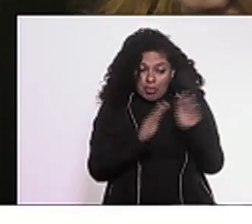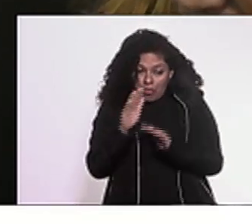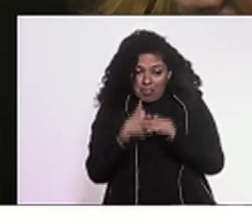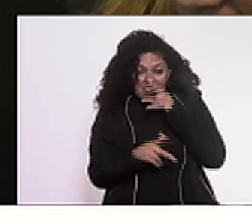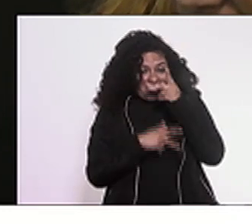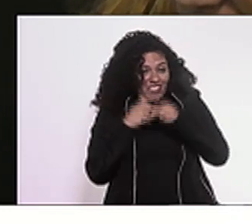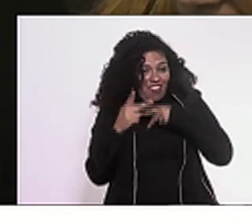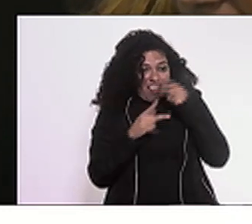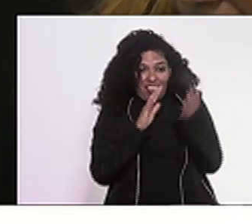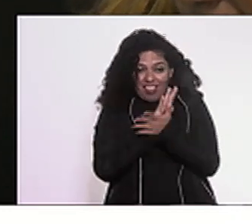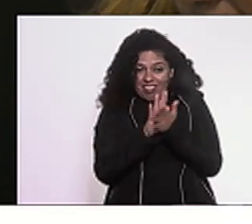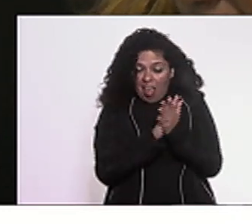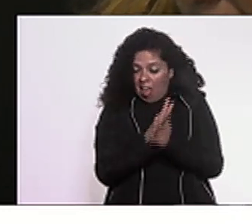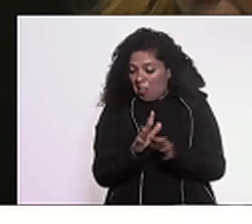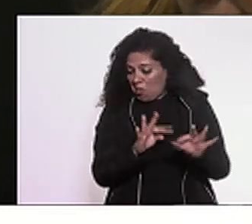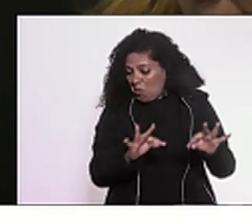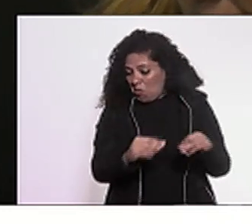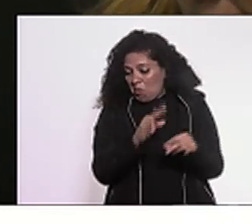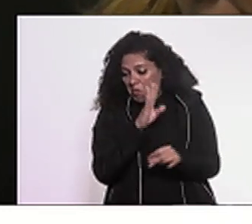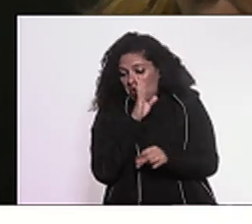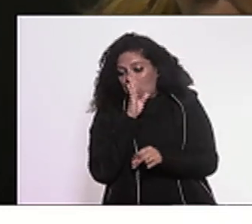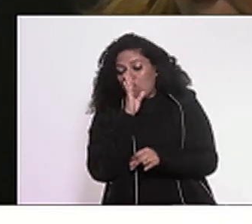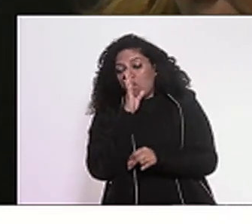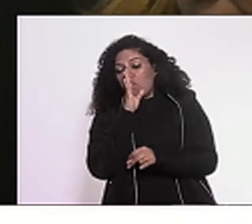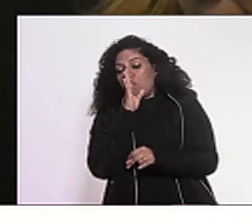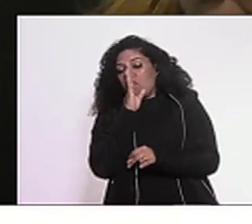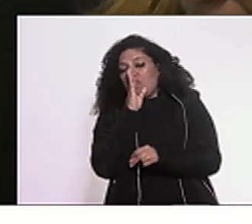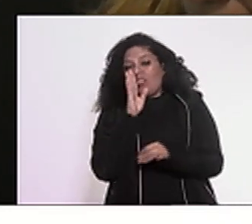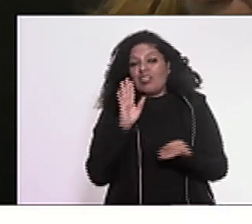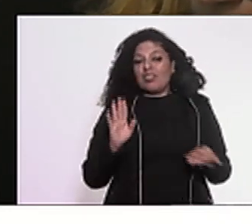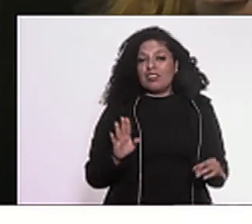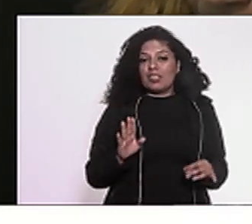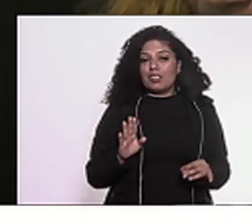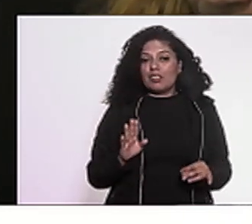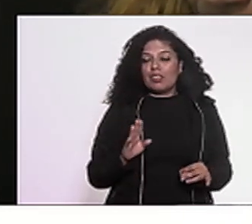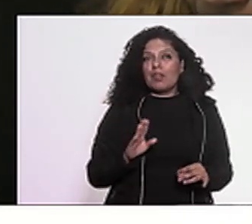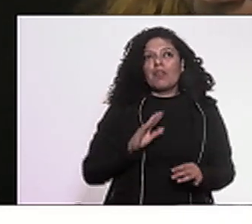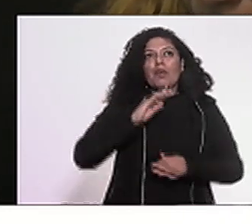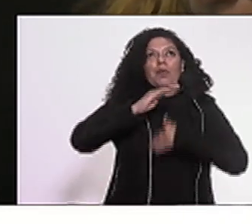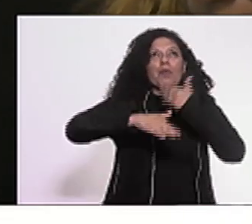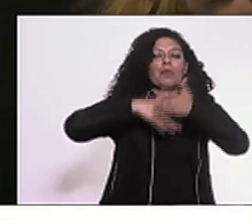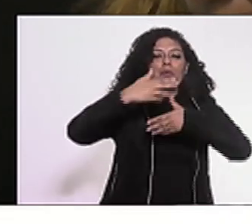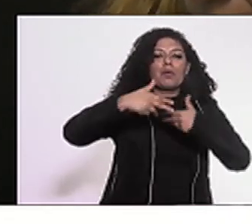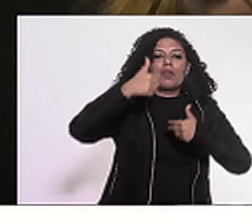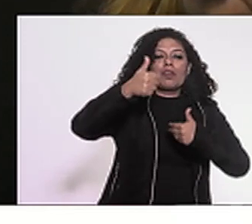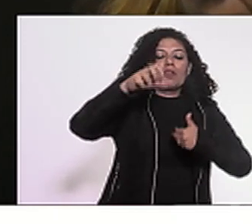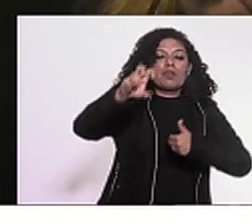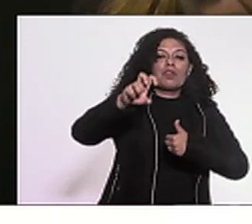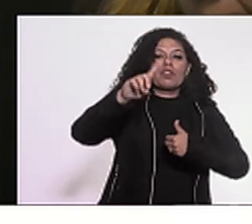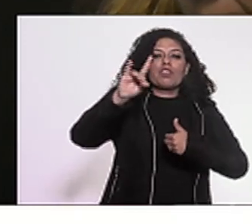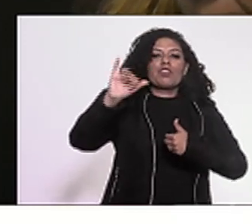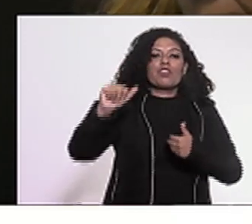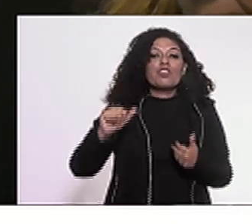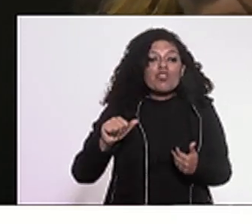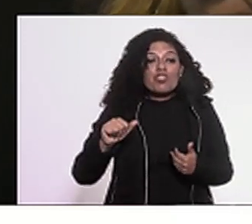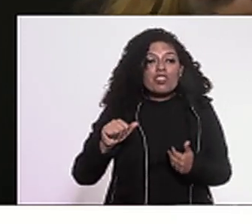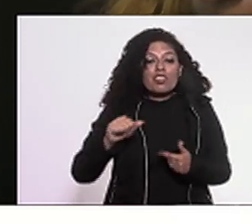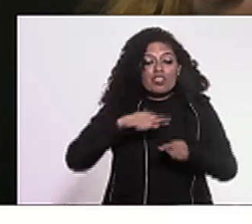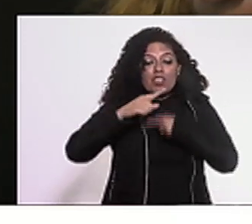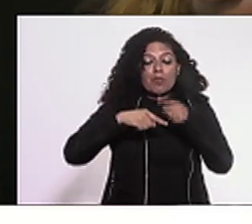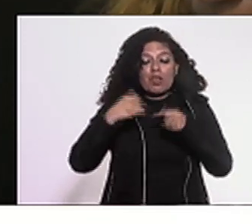se comenta nada, e passa-se 15 dias, é publicado no boletim a exoneração do